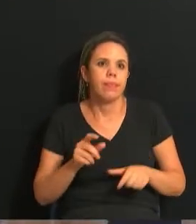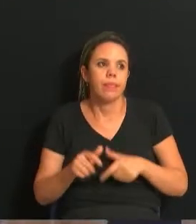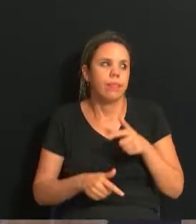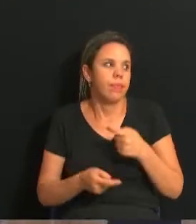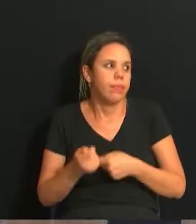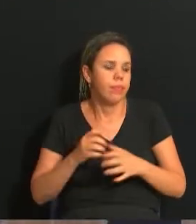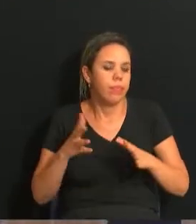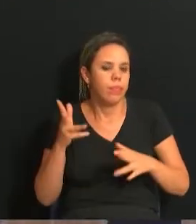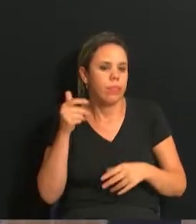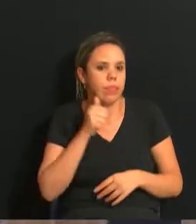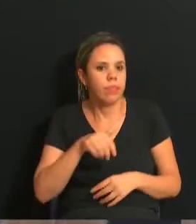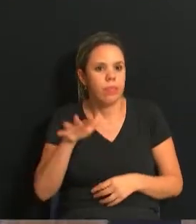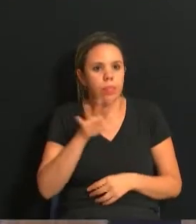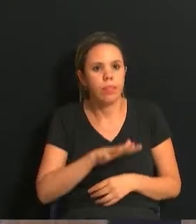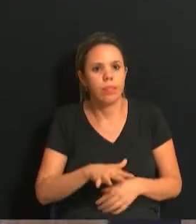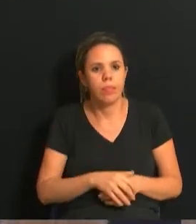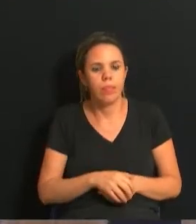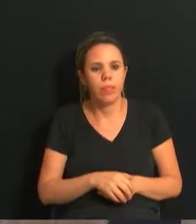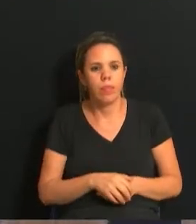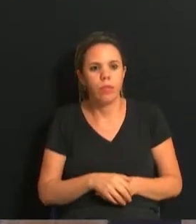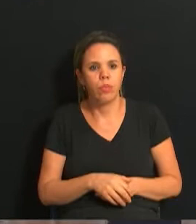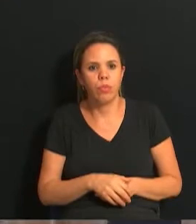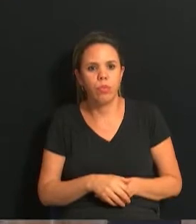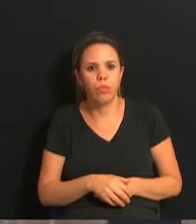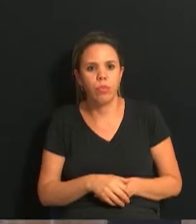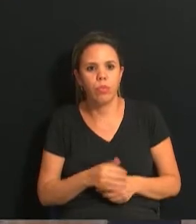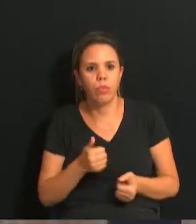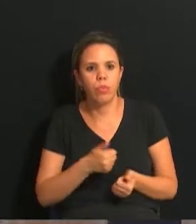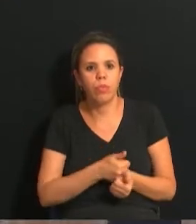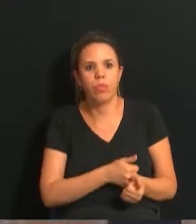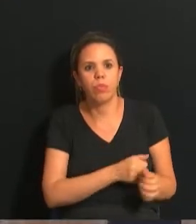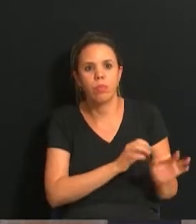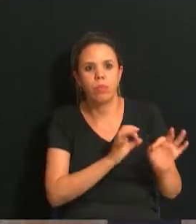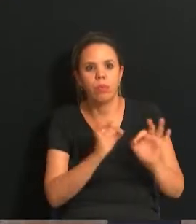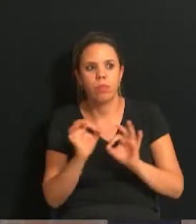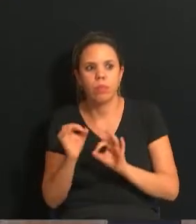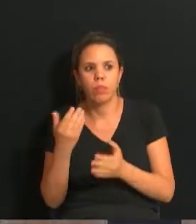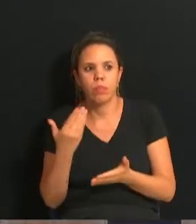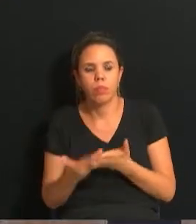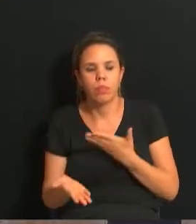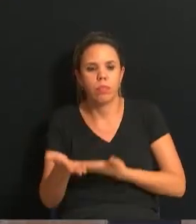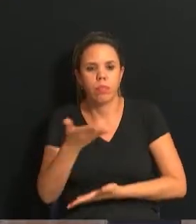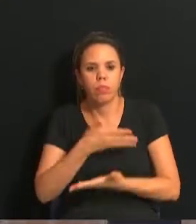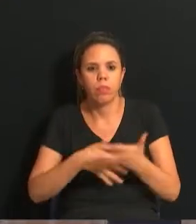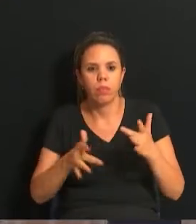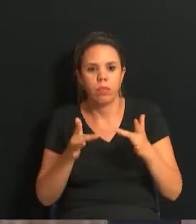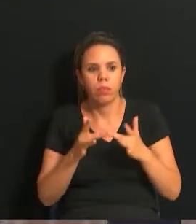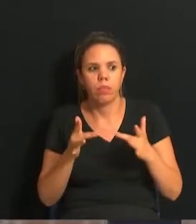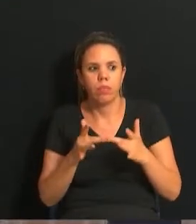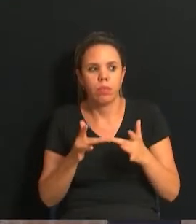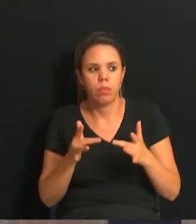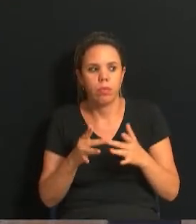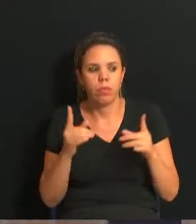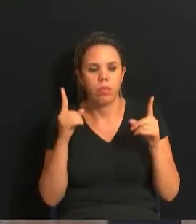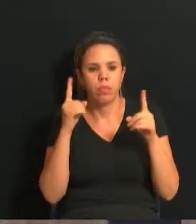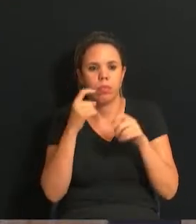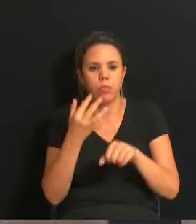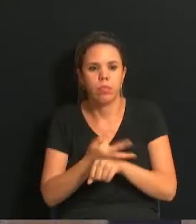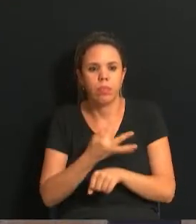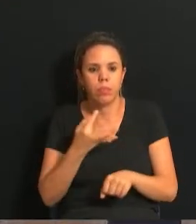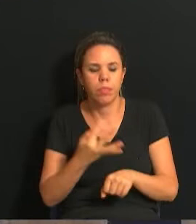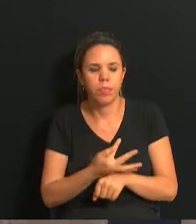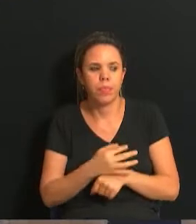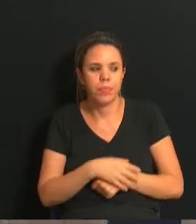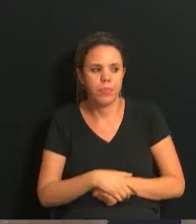as mulheres. Ela foi acompanhada da perda das relações sociais, ela foi acompanhada da dificuldade